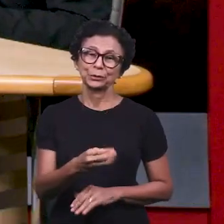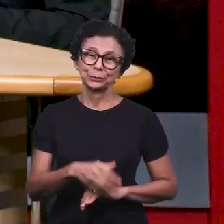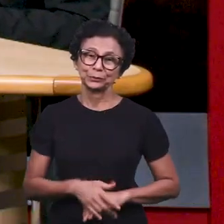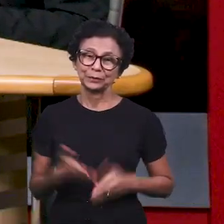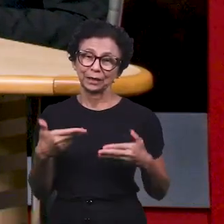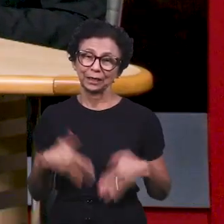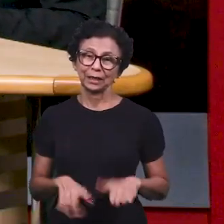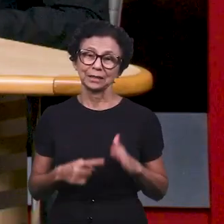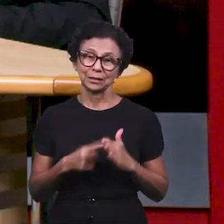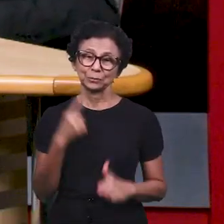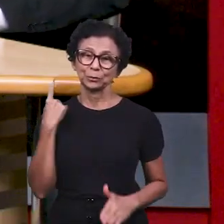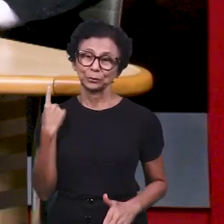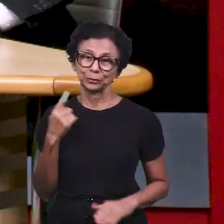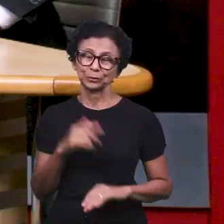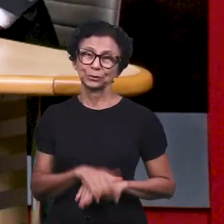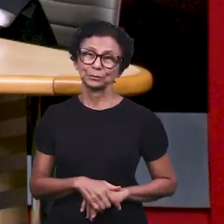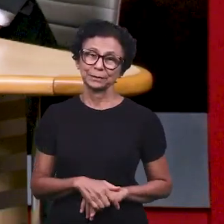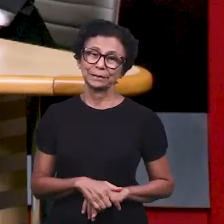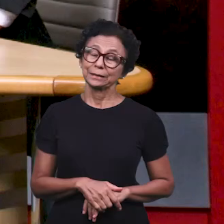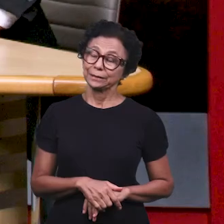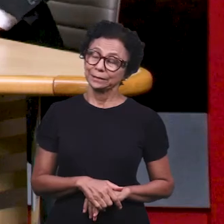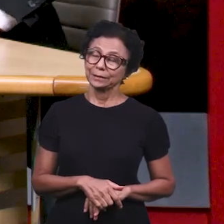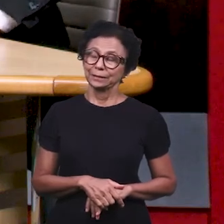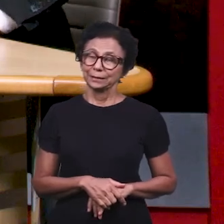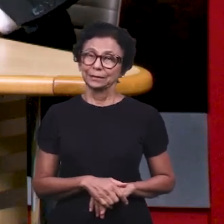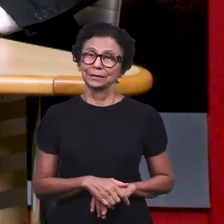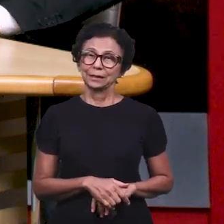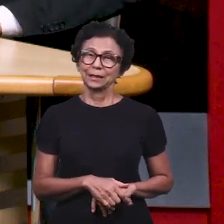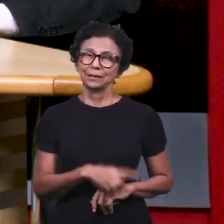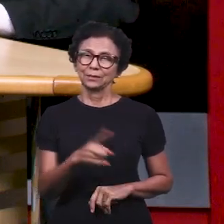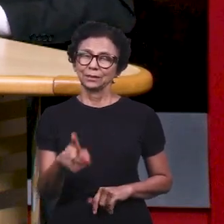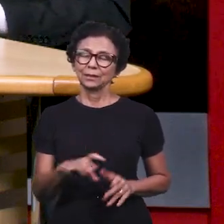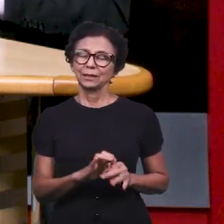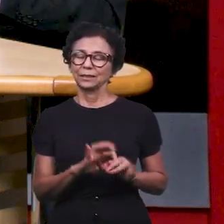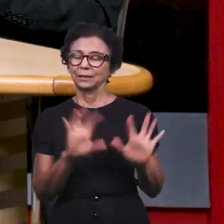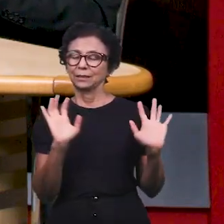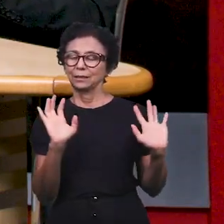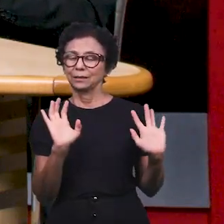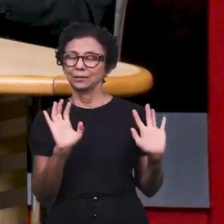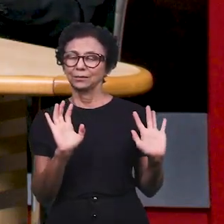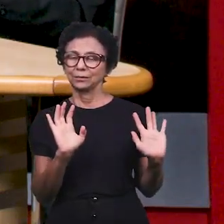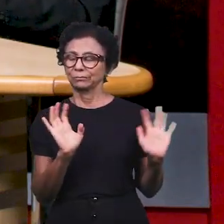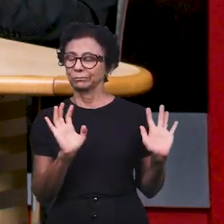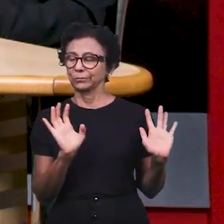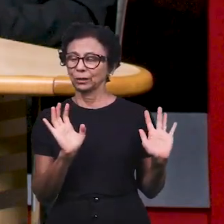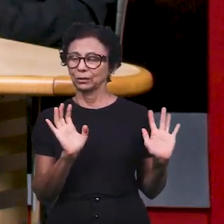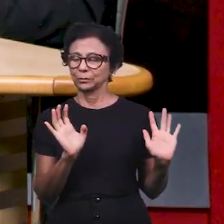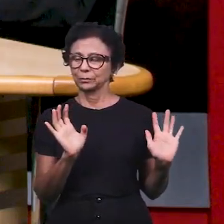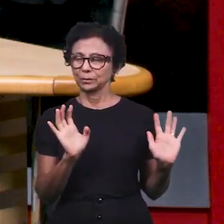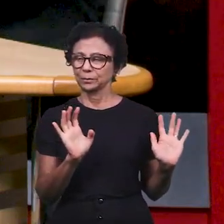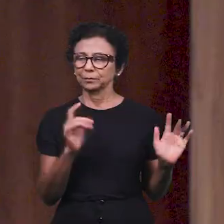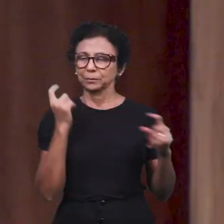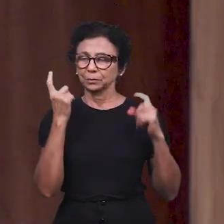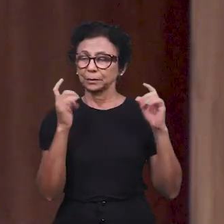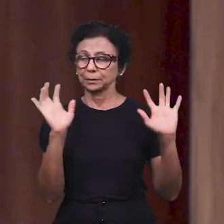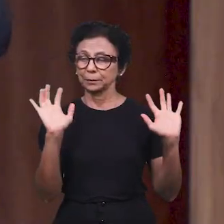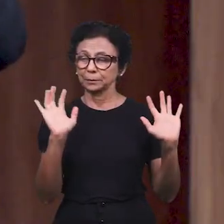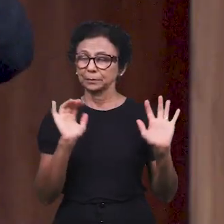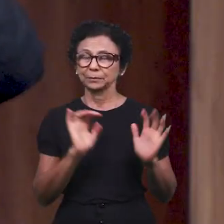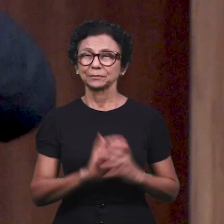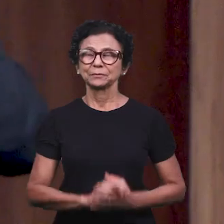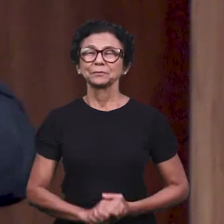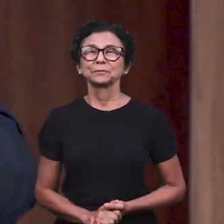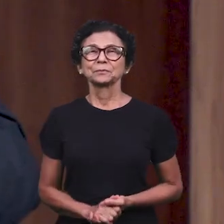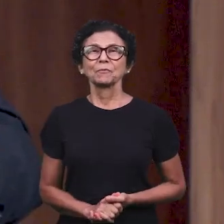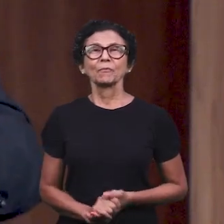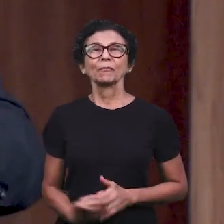já e solta o negócio e fica aquela criação mais frouxa. Então é interessante conversar sobre isso, com porque certeza. né,